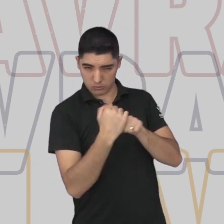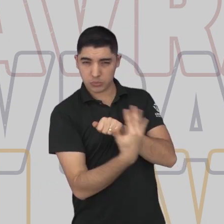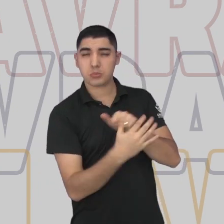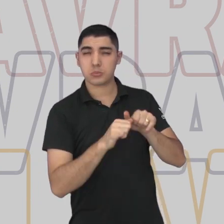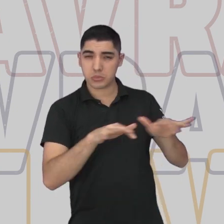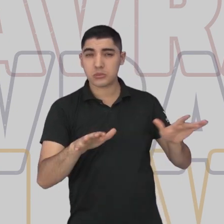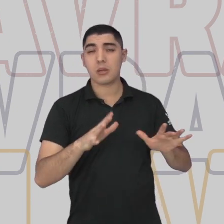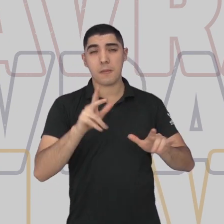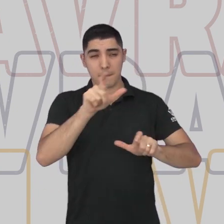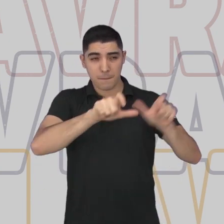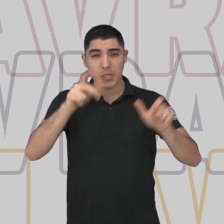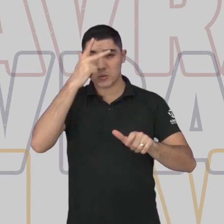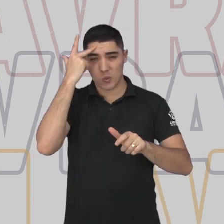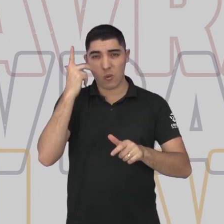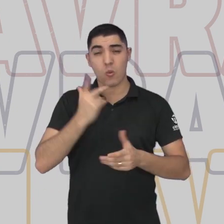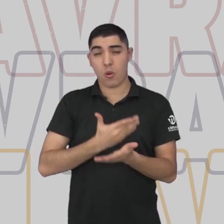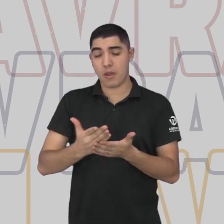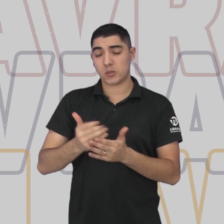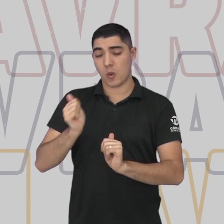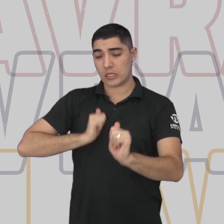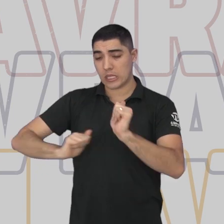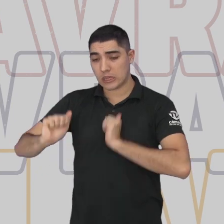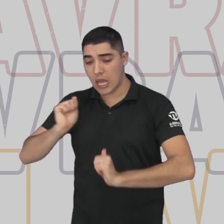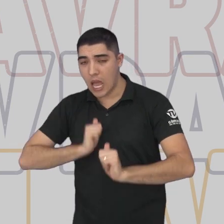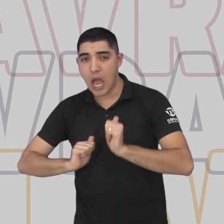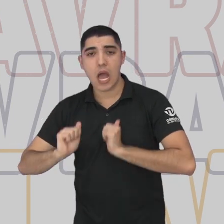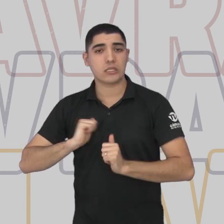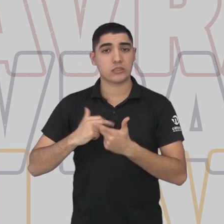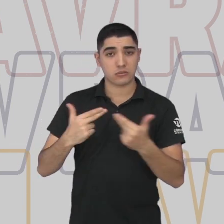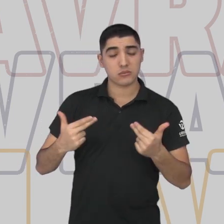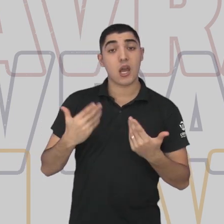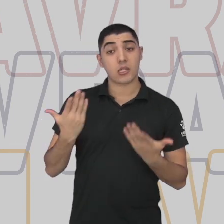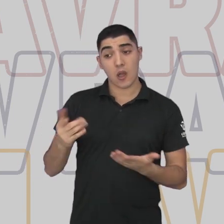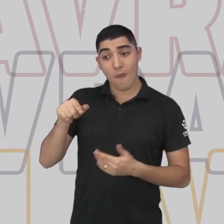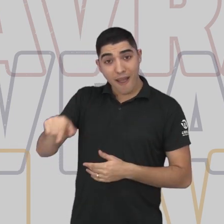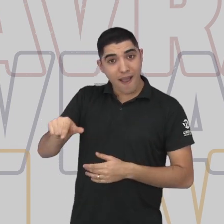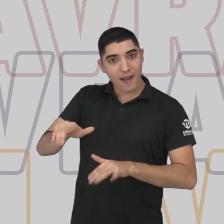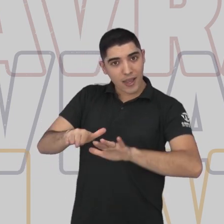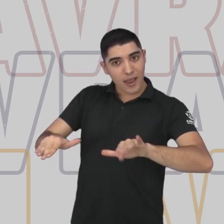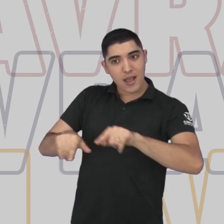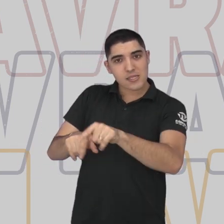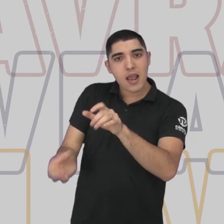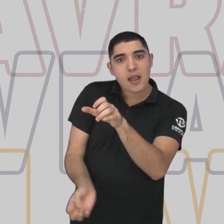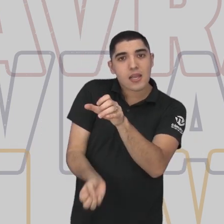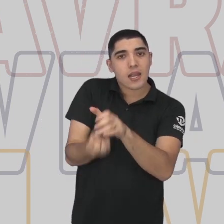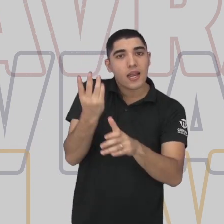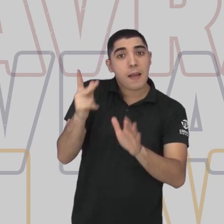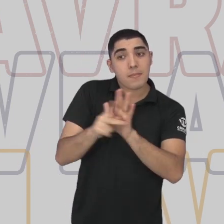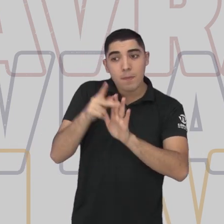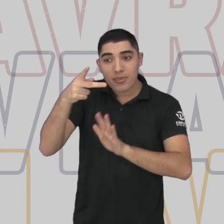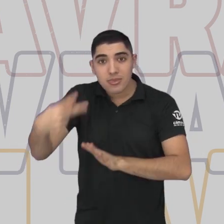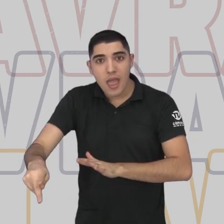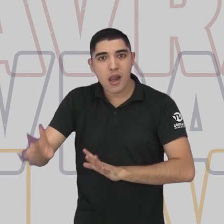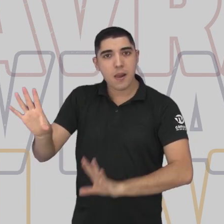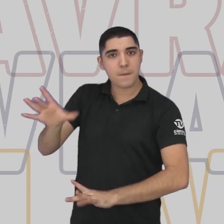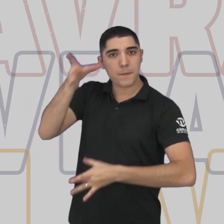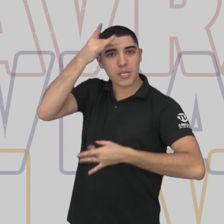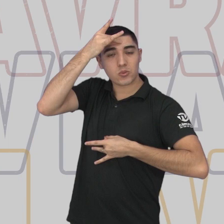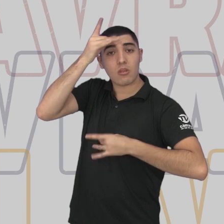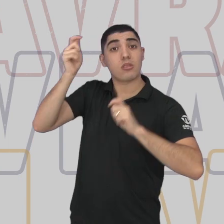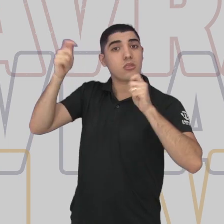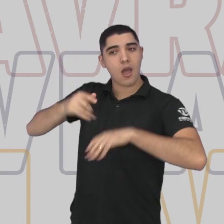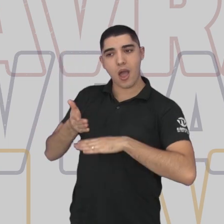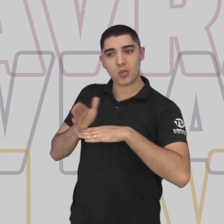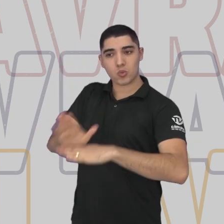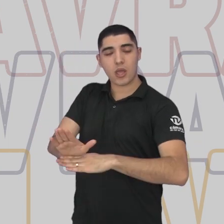pandemia trouxe muita coisa, muita ansiedade. E, às vezes, a criança criar o seu personagem ali pode